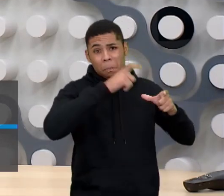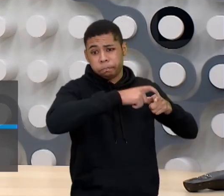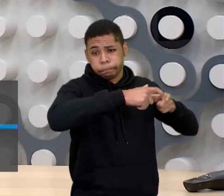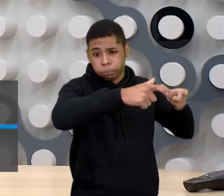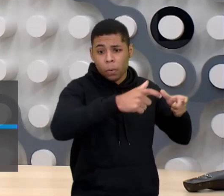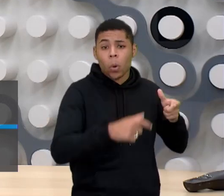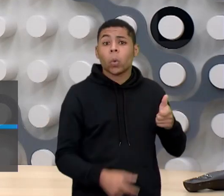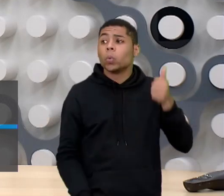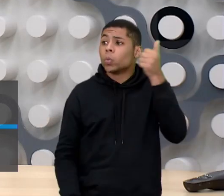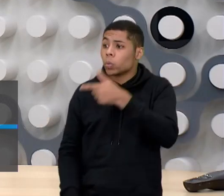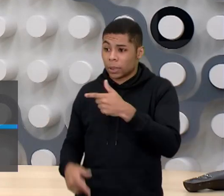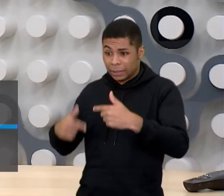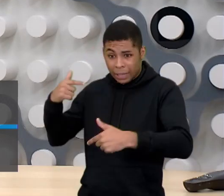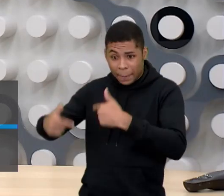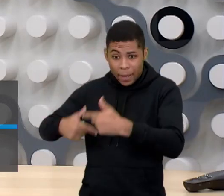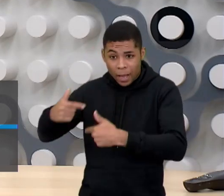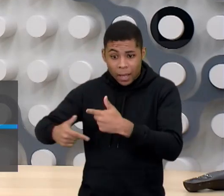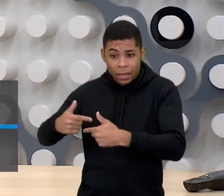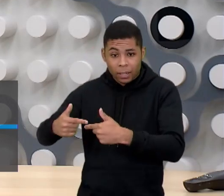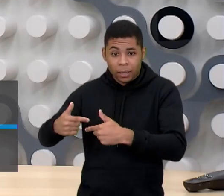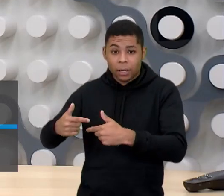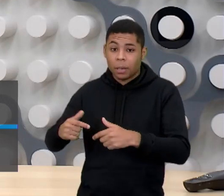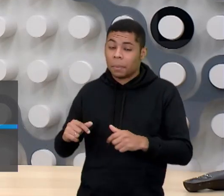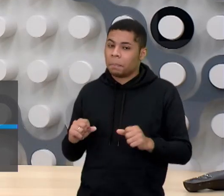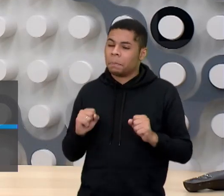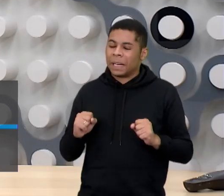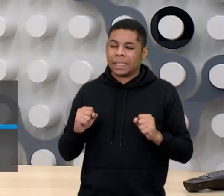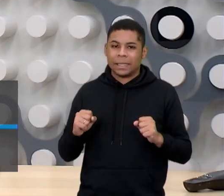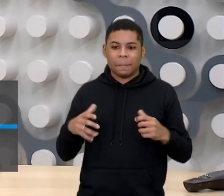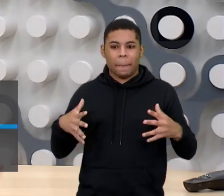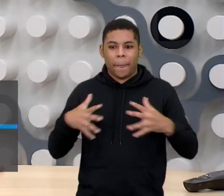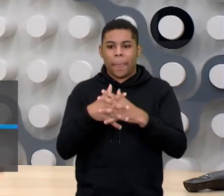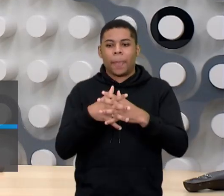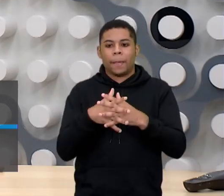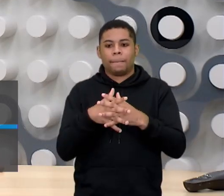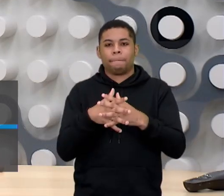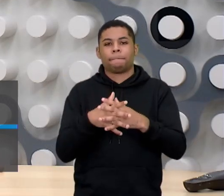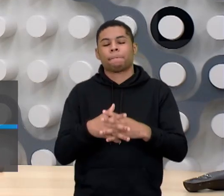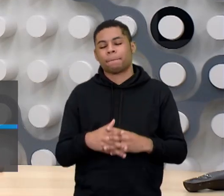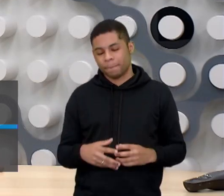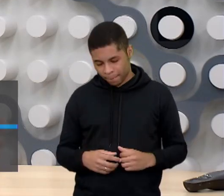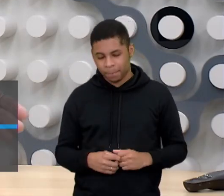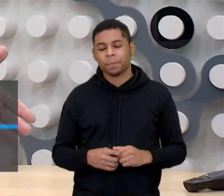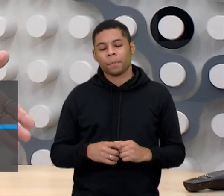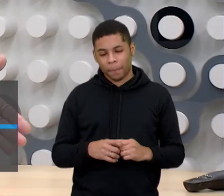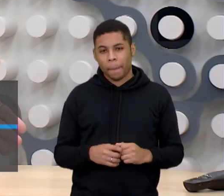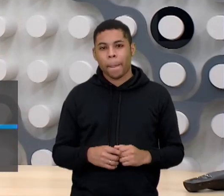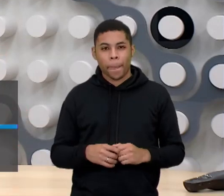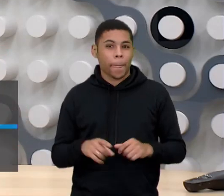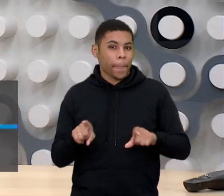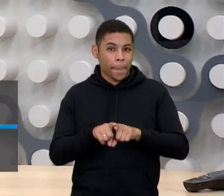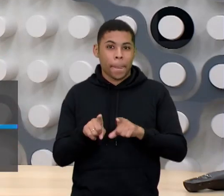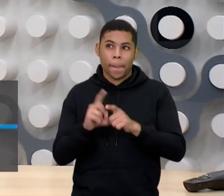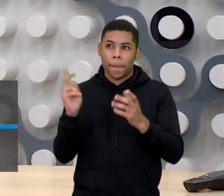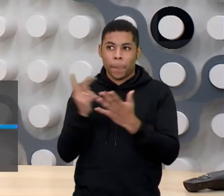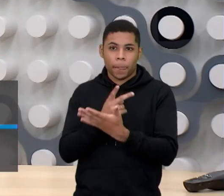que trabalham, então pode haver um colapso na previdência pública, como já está acontecendo aí há